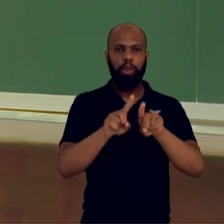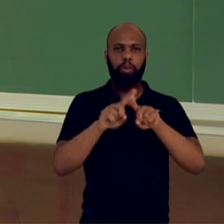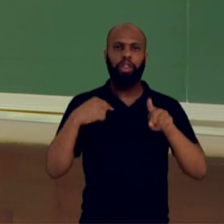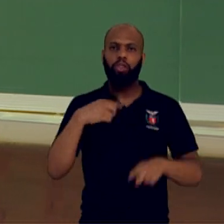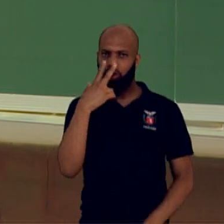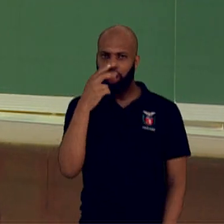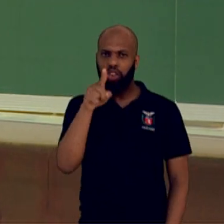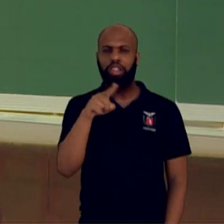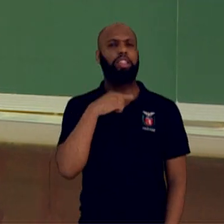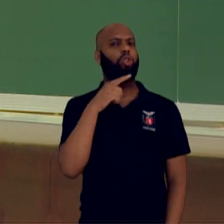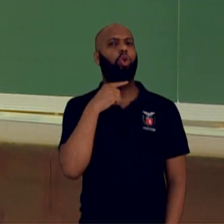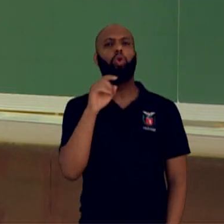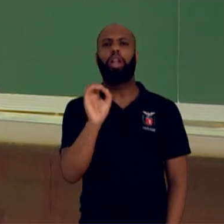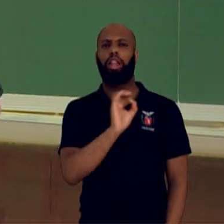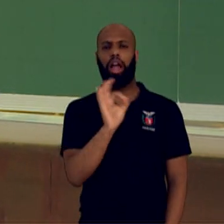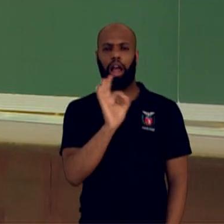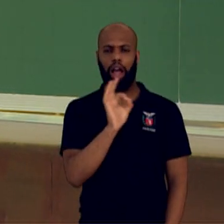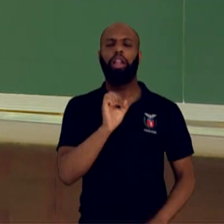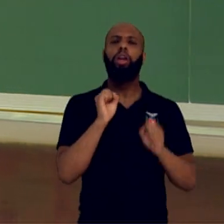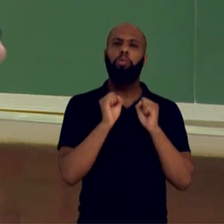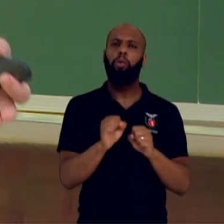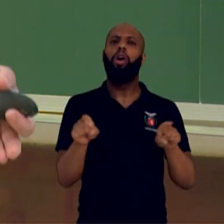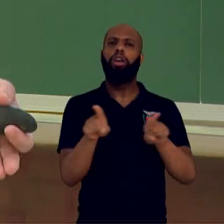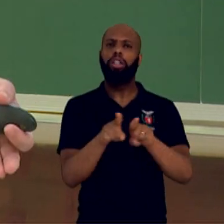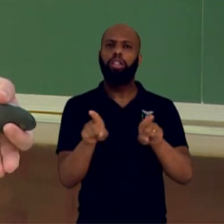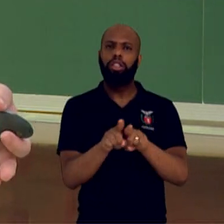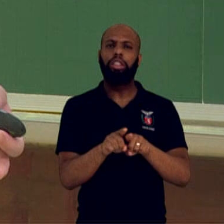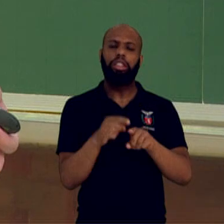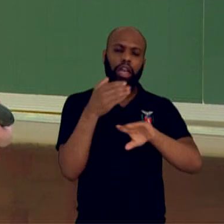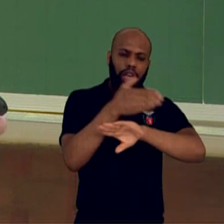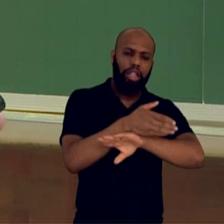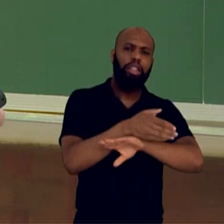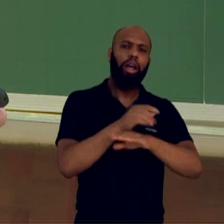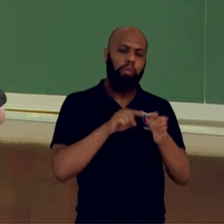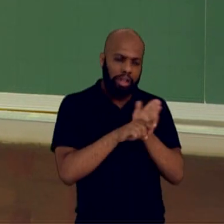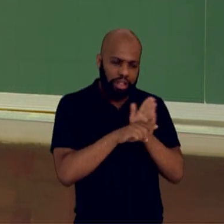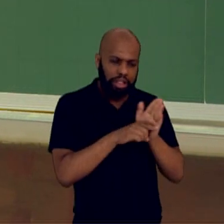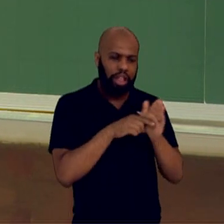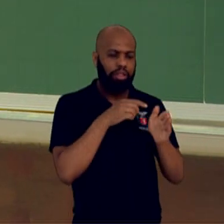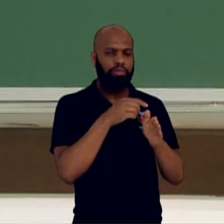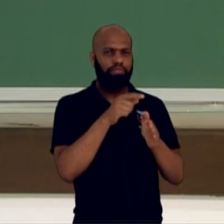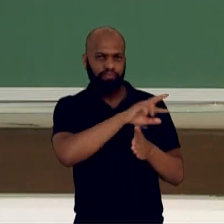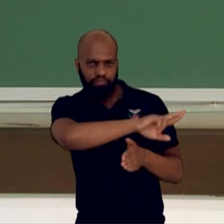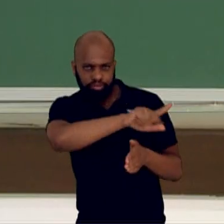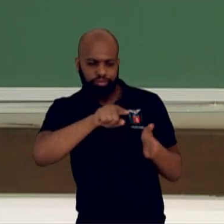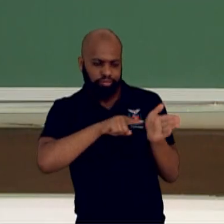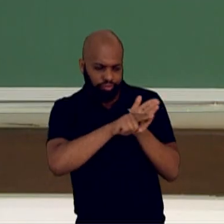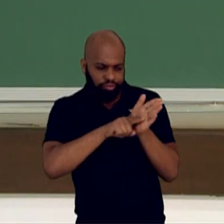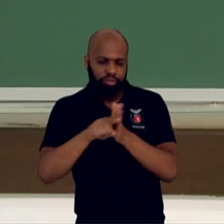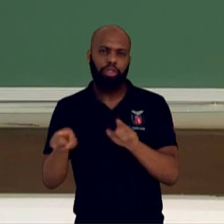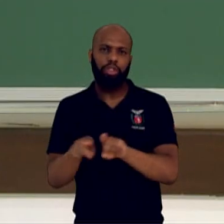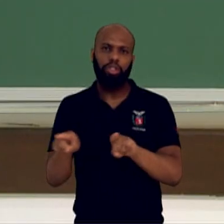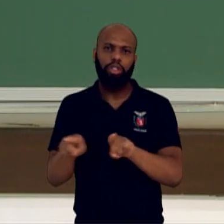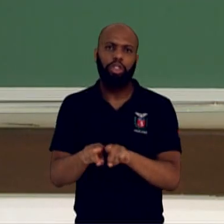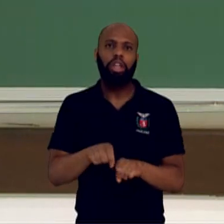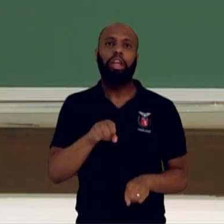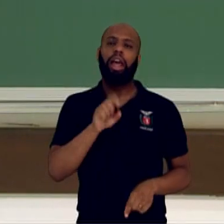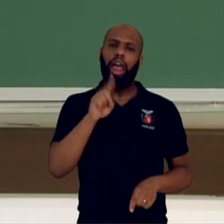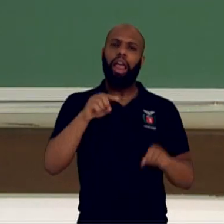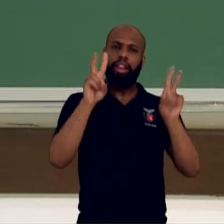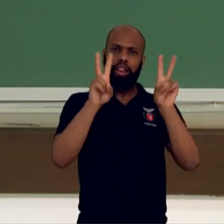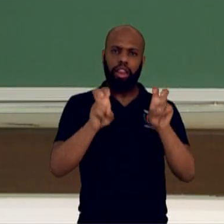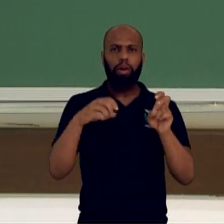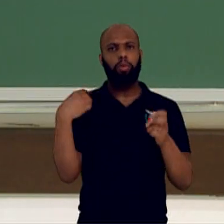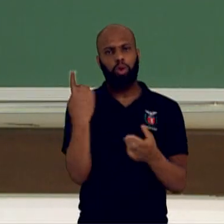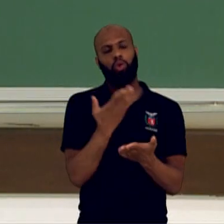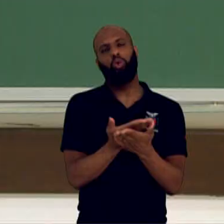que vocês não vão ter dúvida e vocês têm a possibilidade de pesquisar mais a fundo também, certo? Foi assuntos que a gente trabalhou